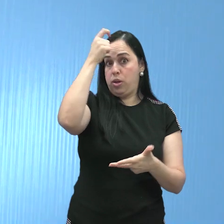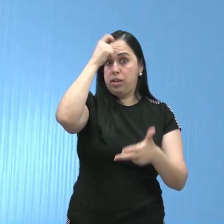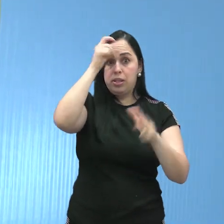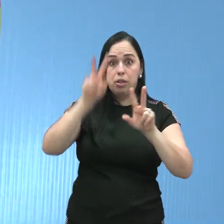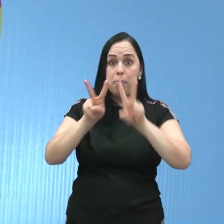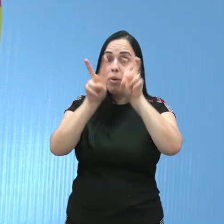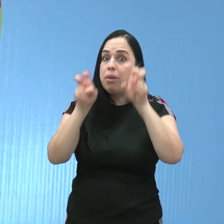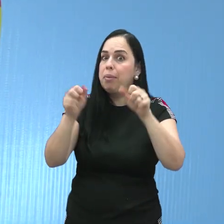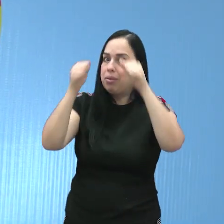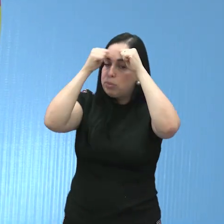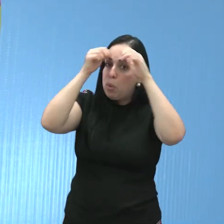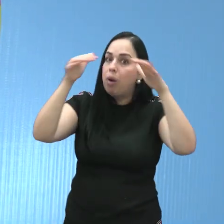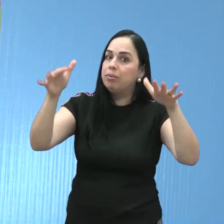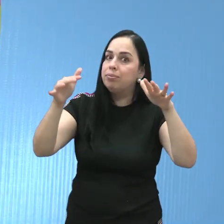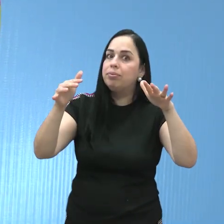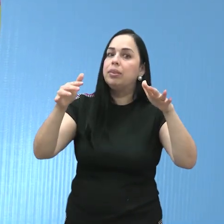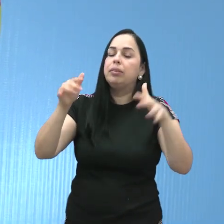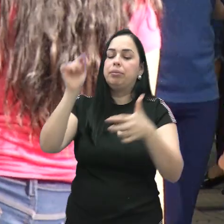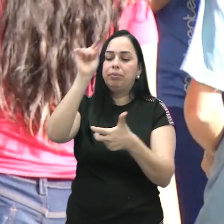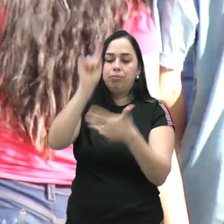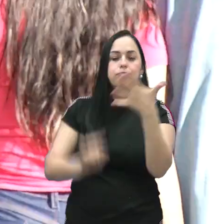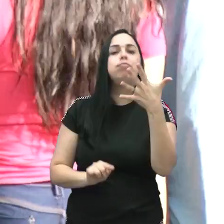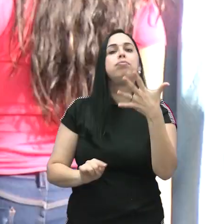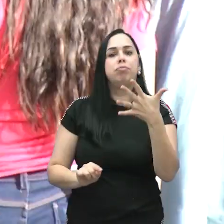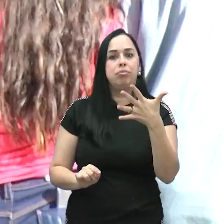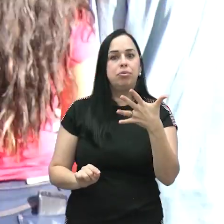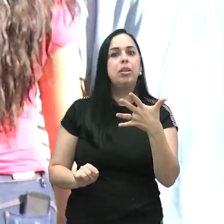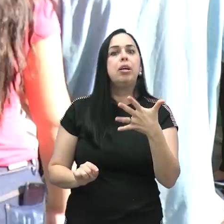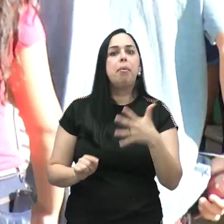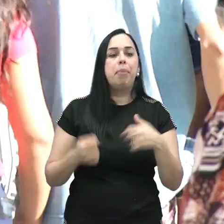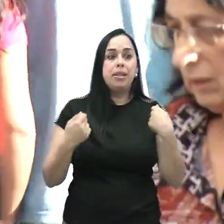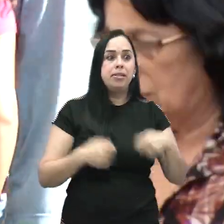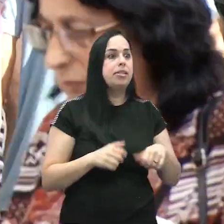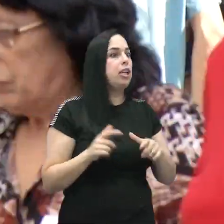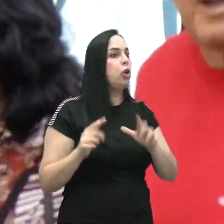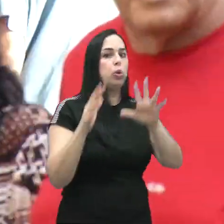sobre o transtorno do espectro autista deve ser pauta em